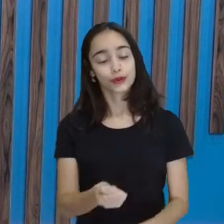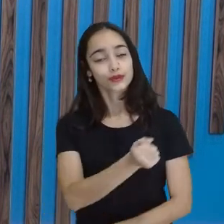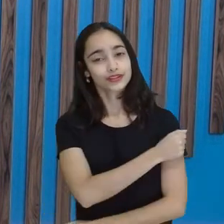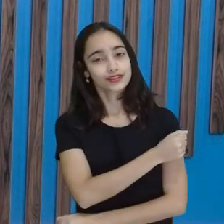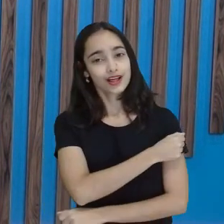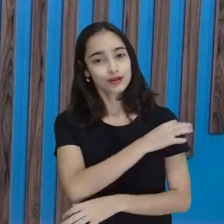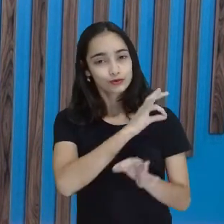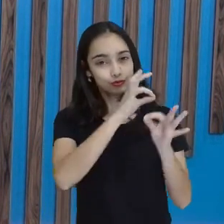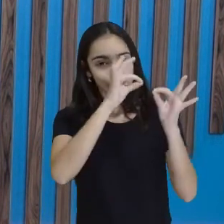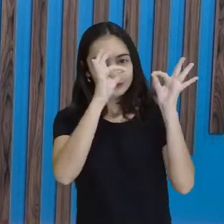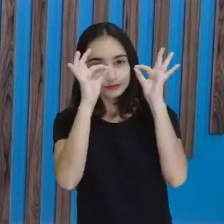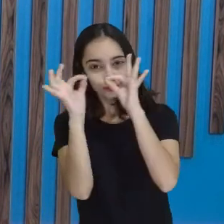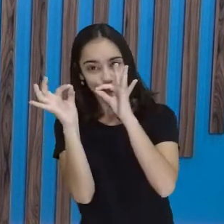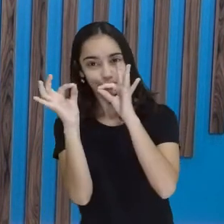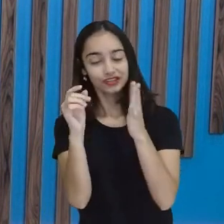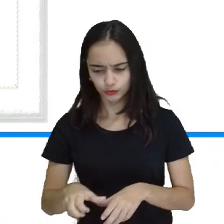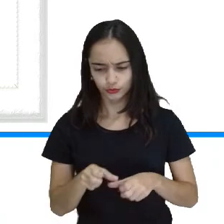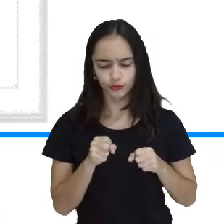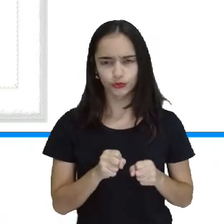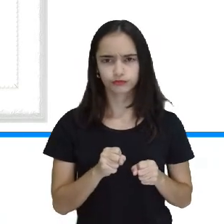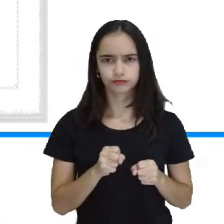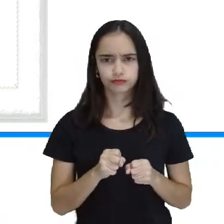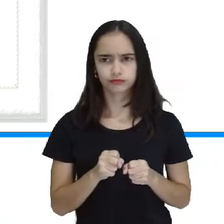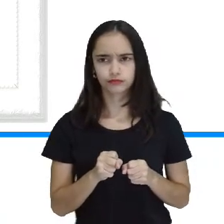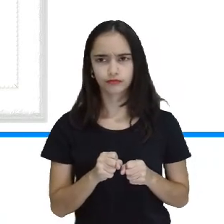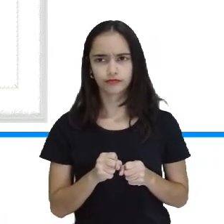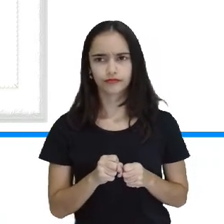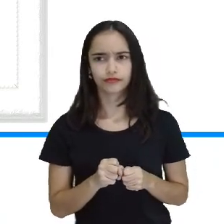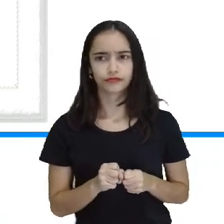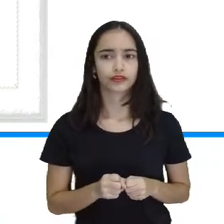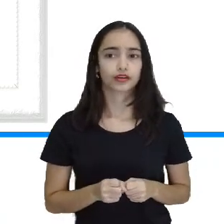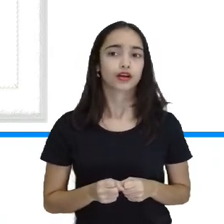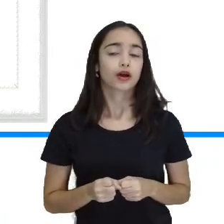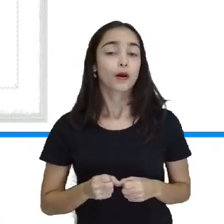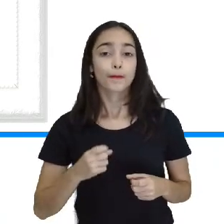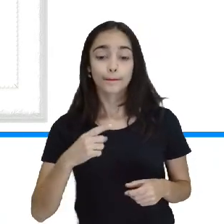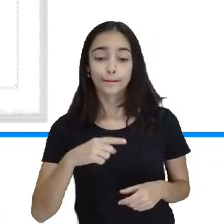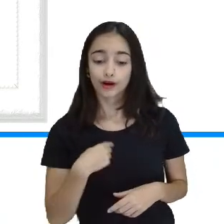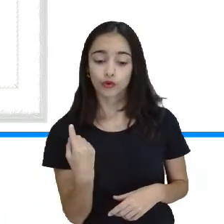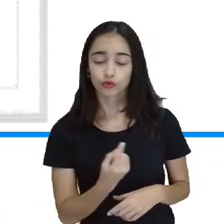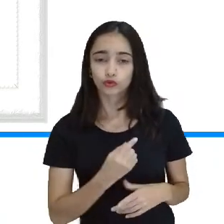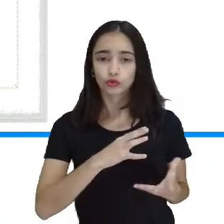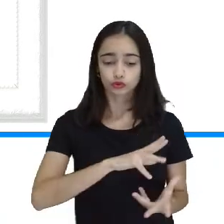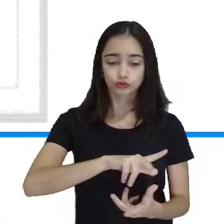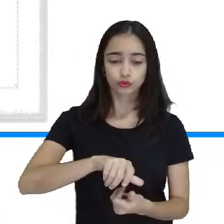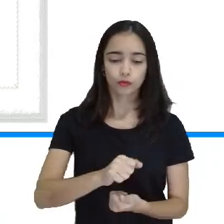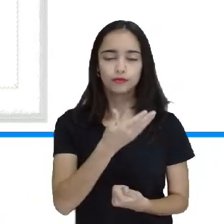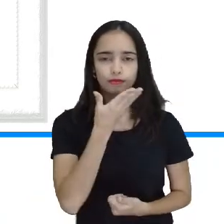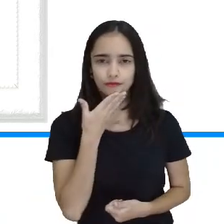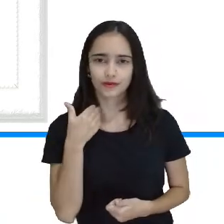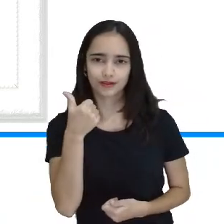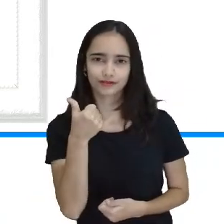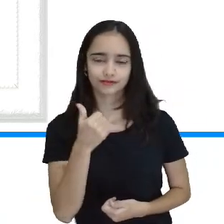O objetivo do cartaz, qual é o objetivo? Qual é a função dele? Para que é que ele